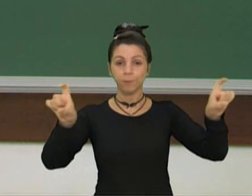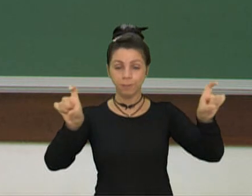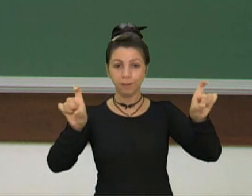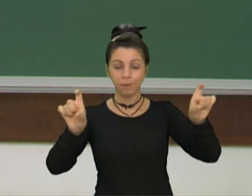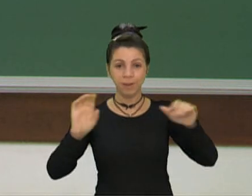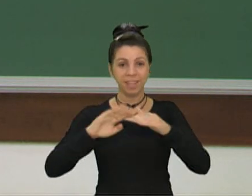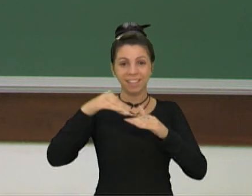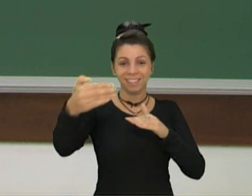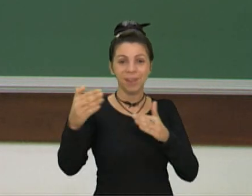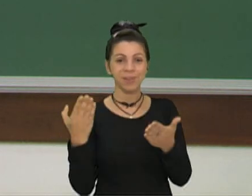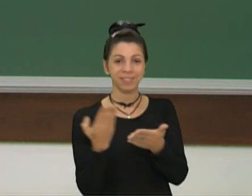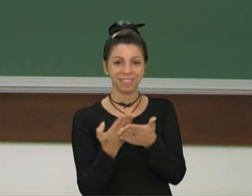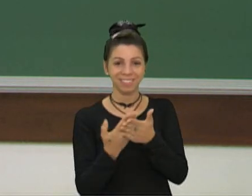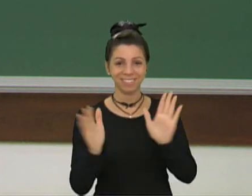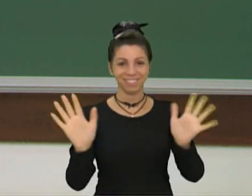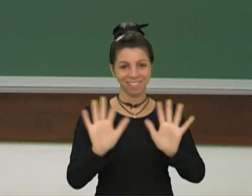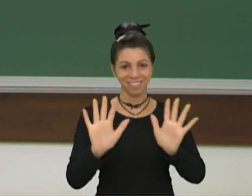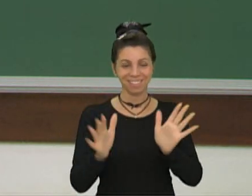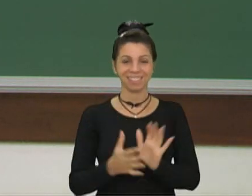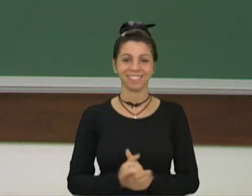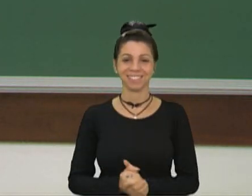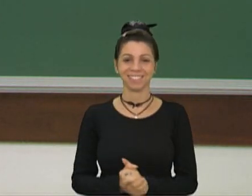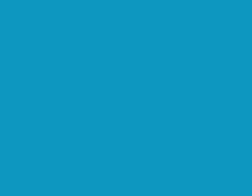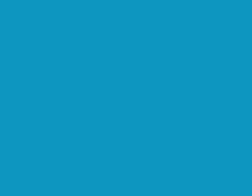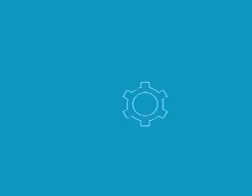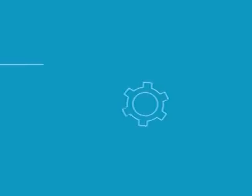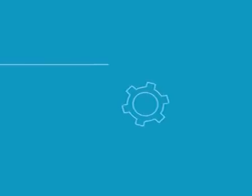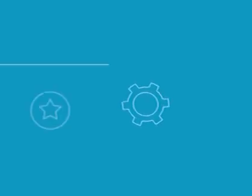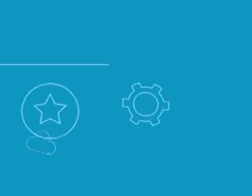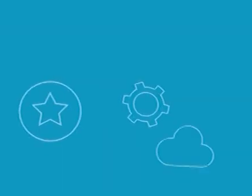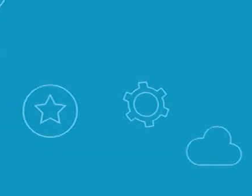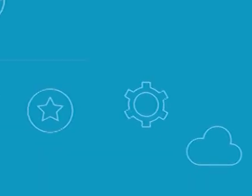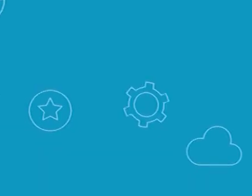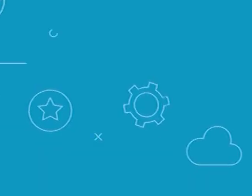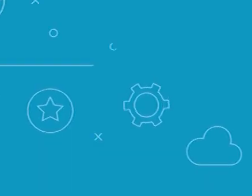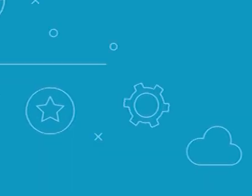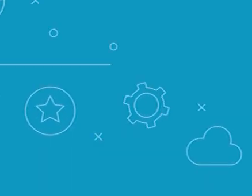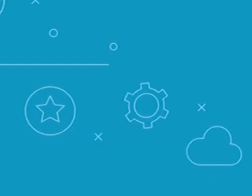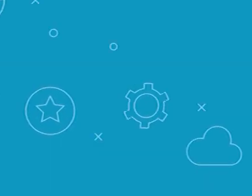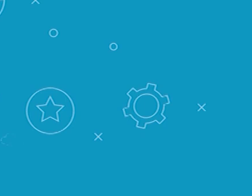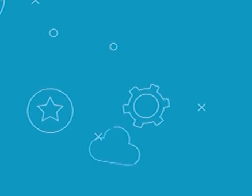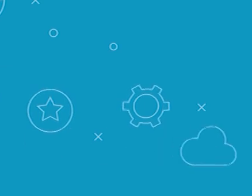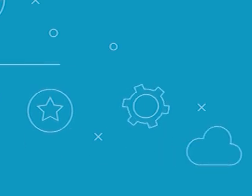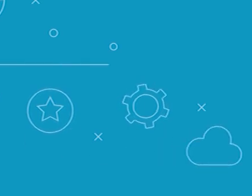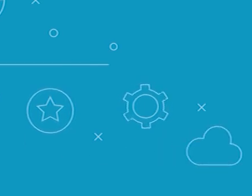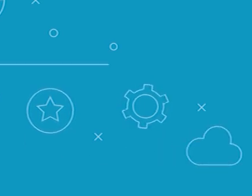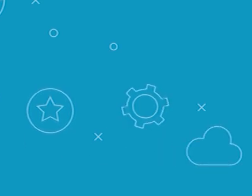Até a próxima.